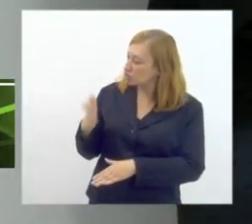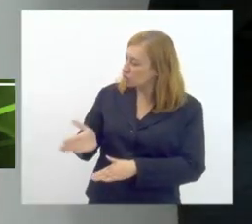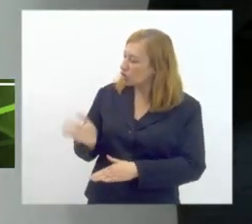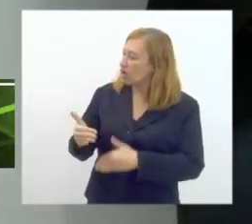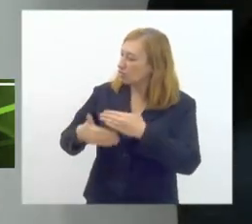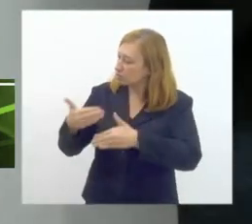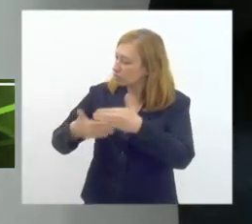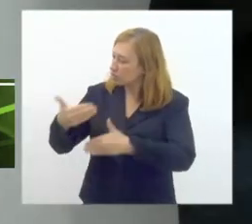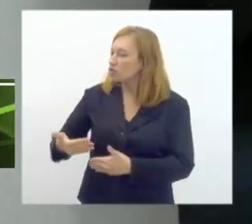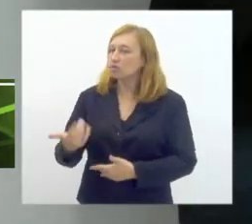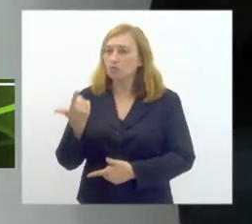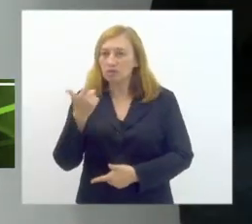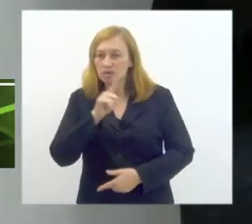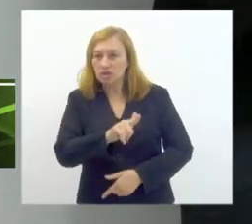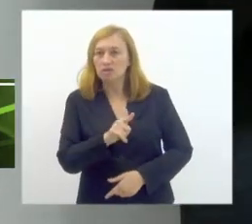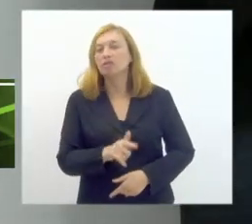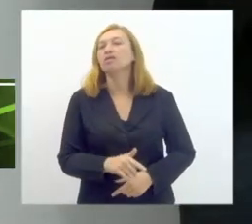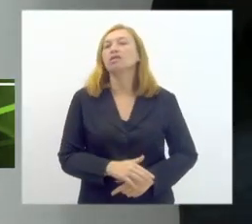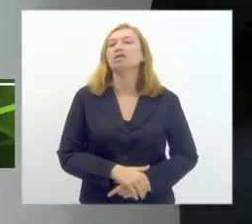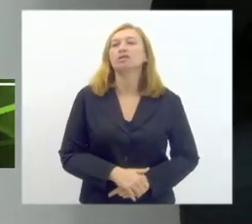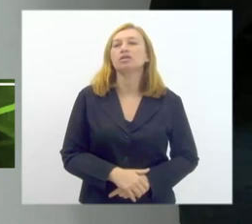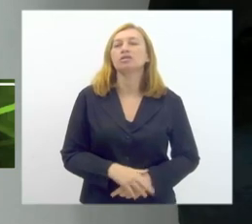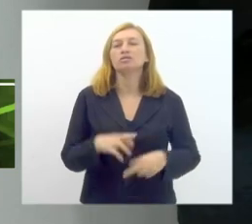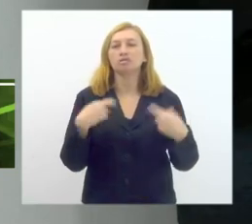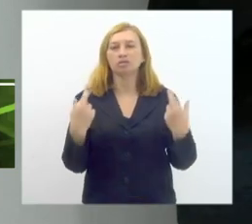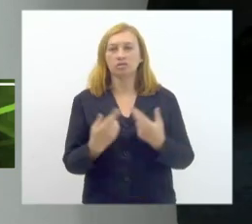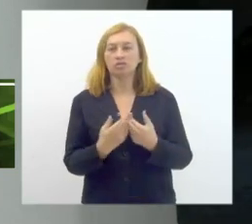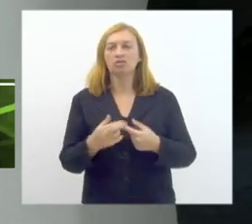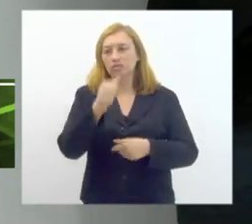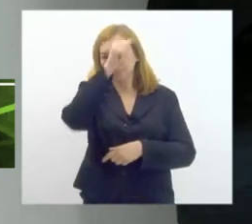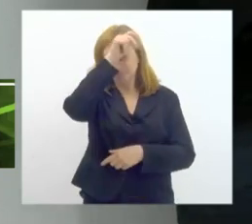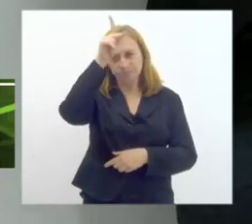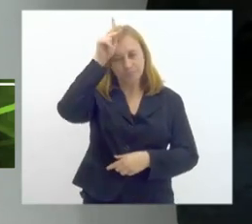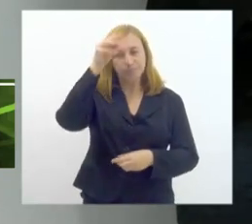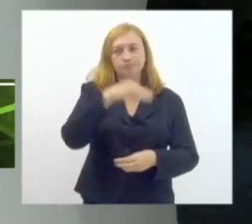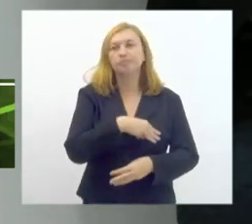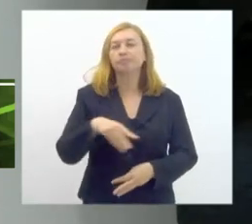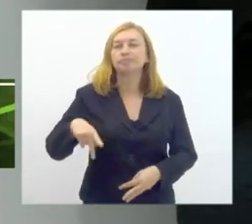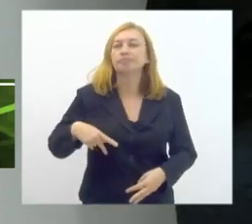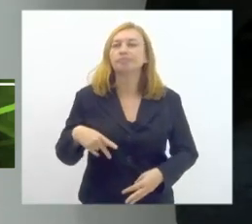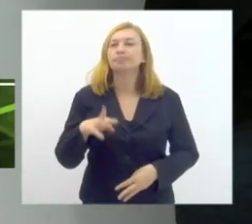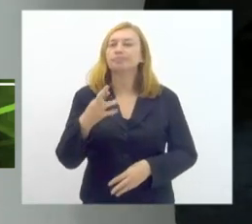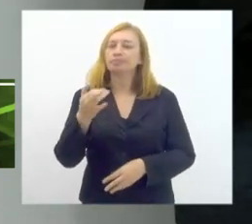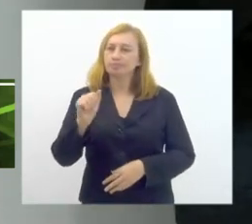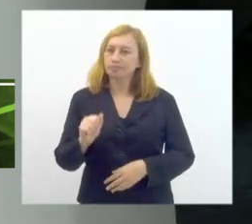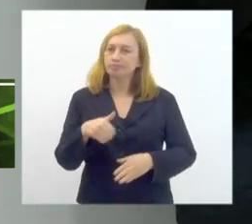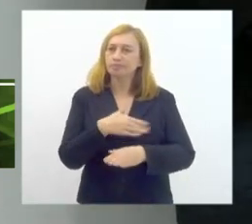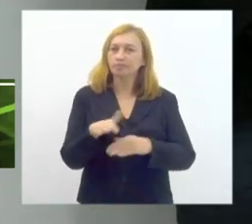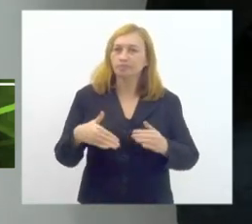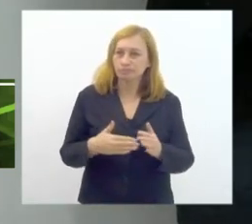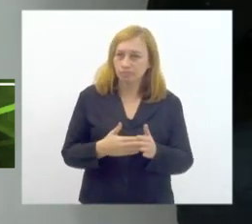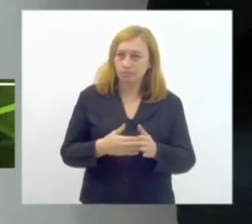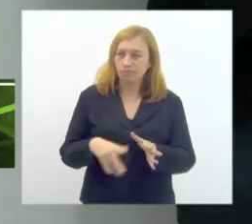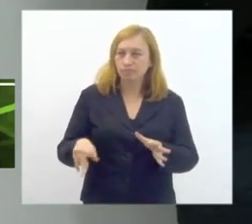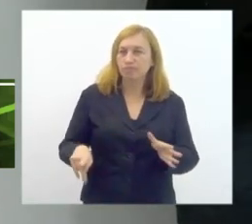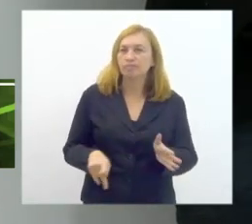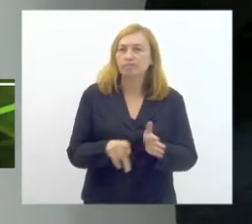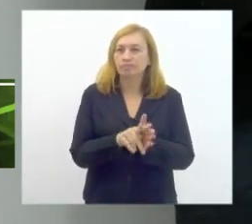conseguiu avançar. Então, a gente fez uma sequência de reuniões com os prefeitos, com o Ministério Público, com a Rosângela e todos os atores que